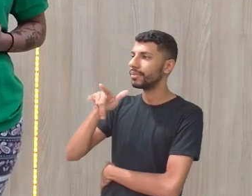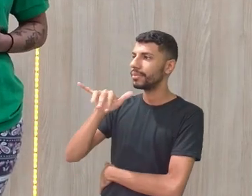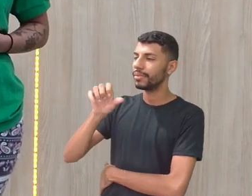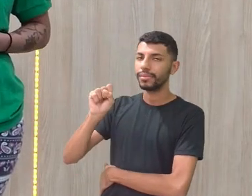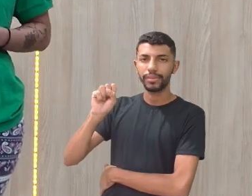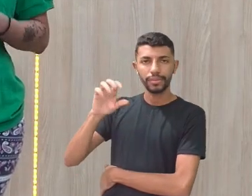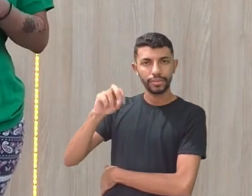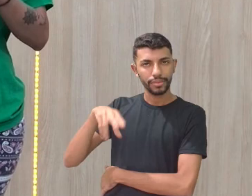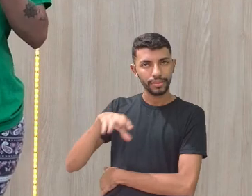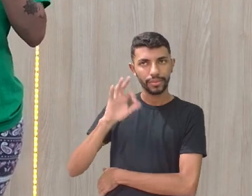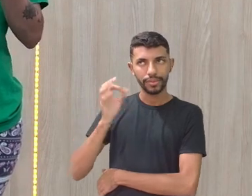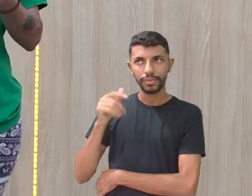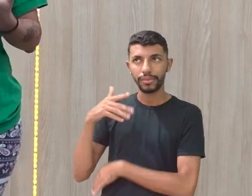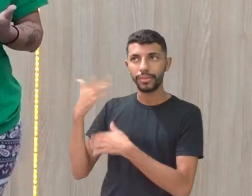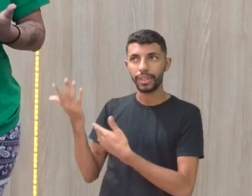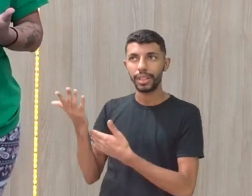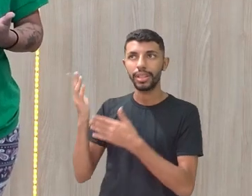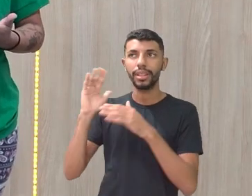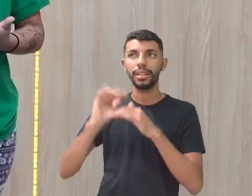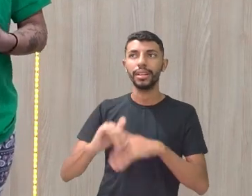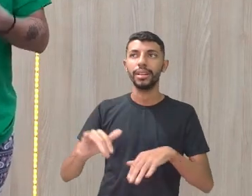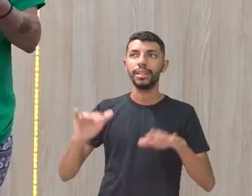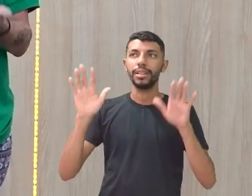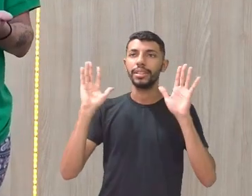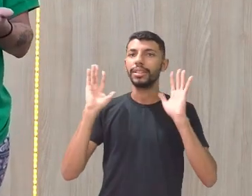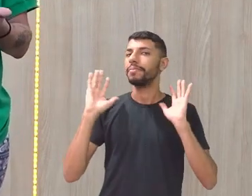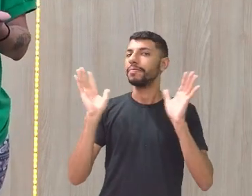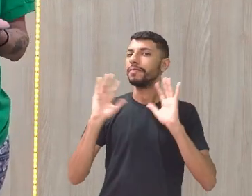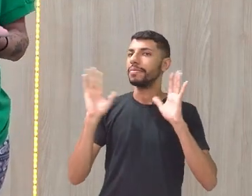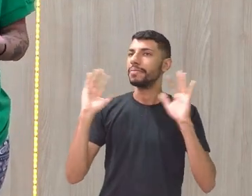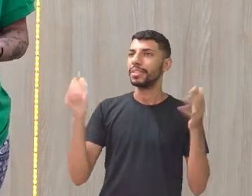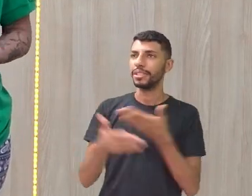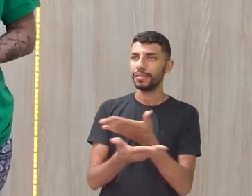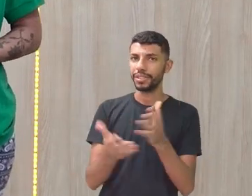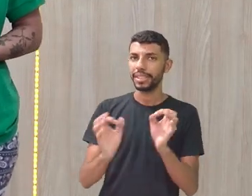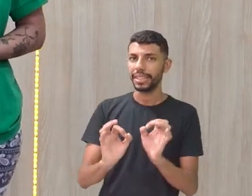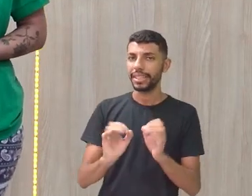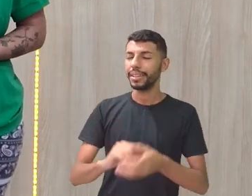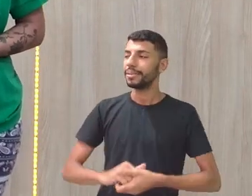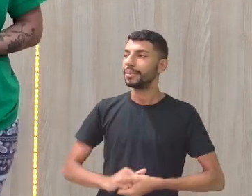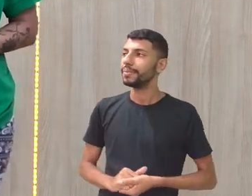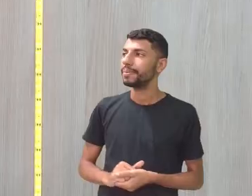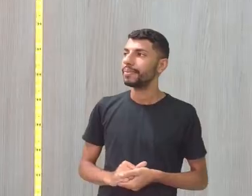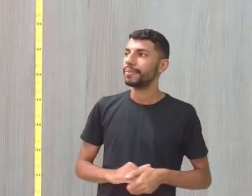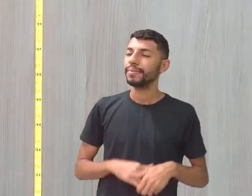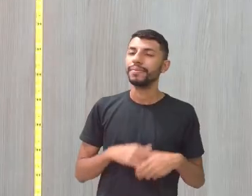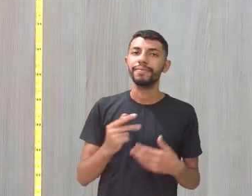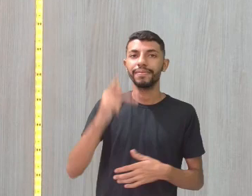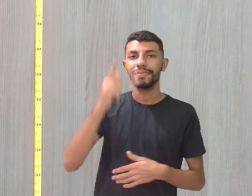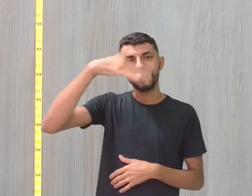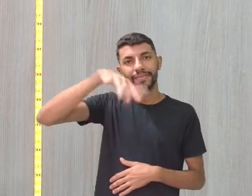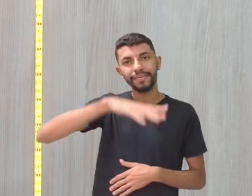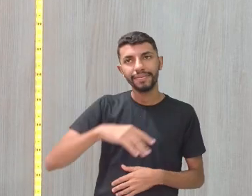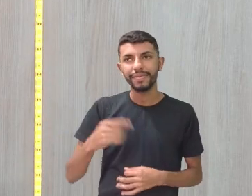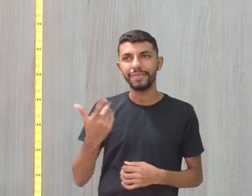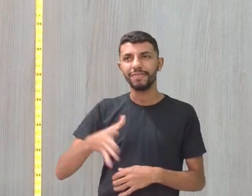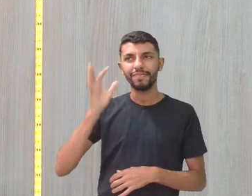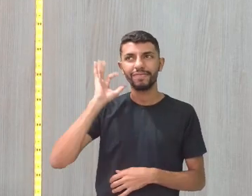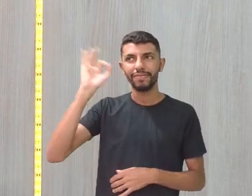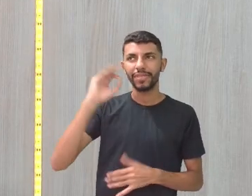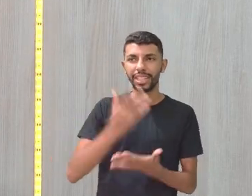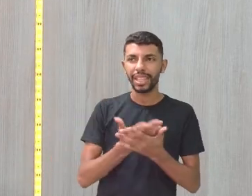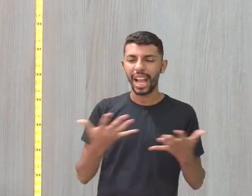professor Gilson para ele dar as considerações finais dele, tá certo? Gente, show de bola, hein? Aula